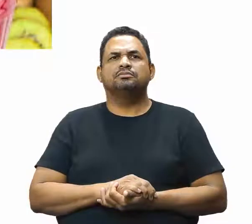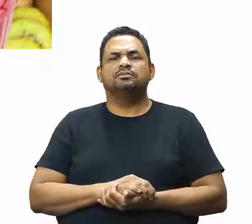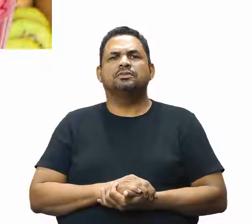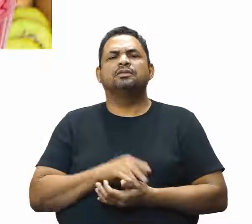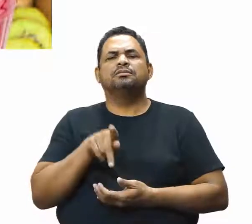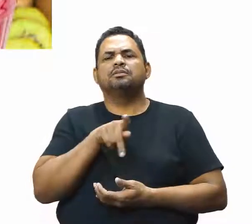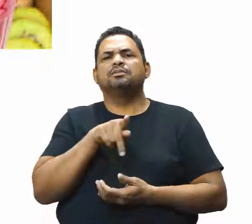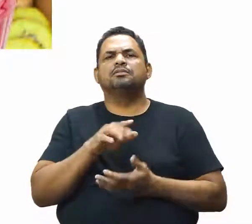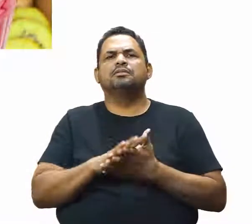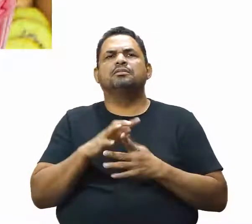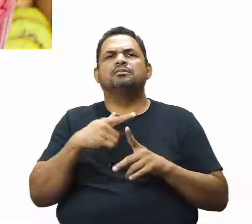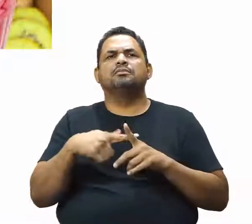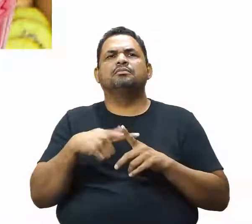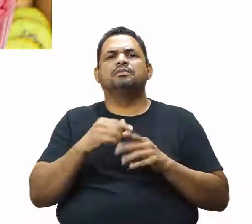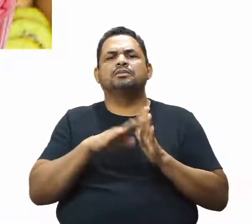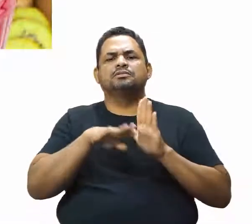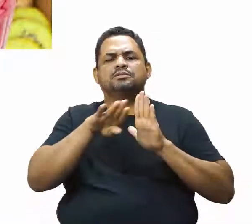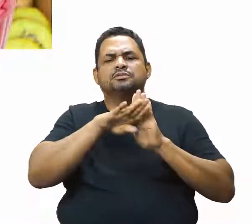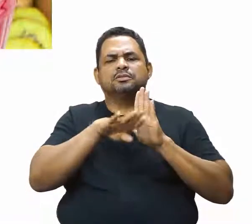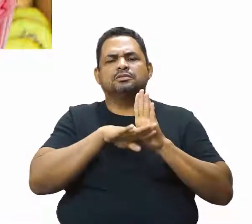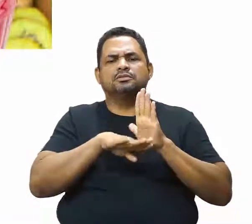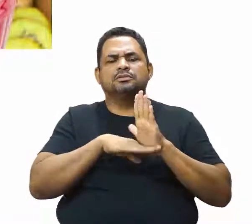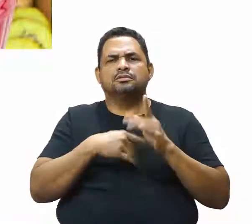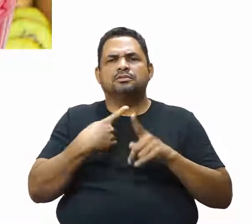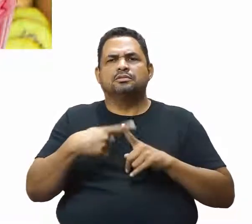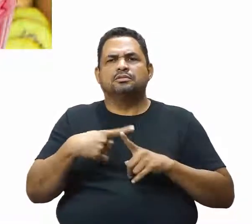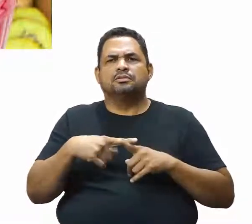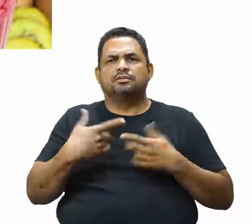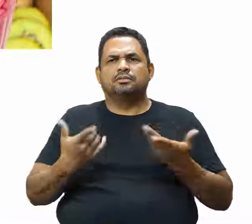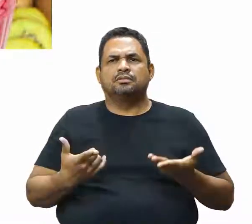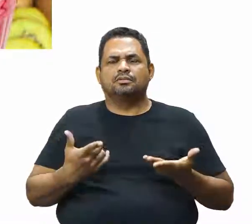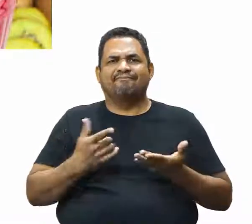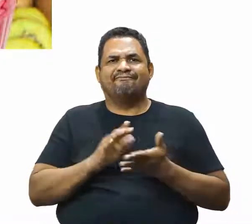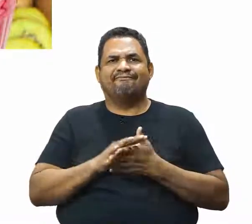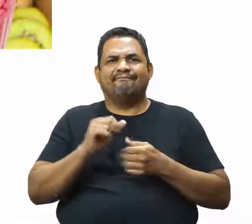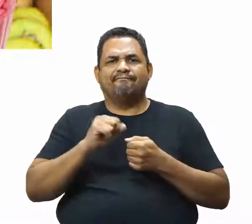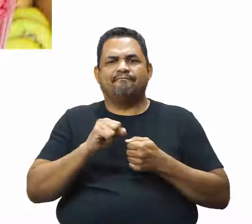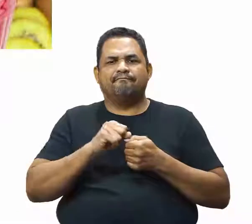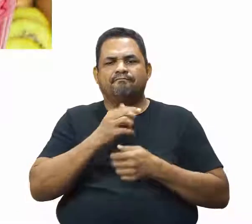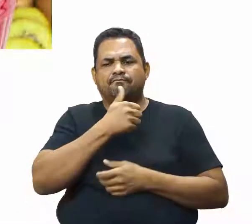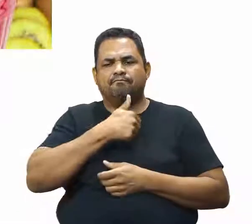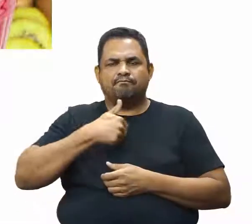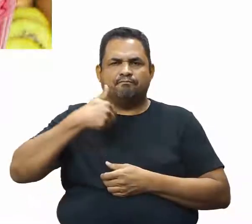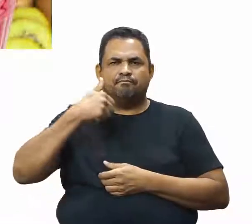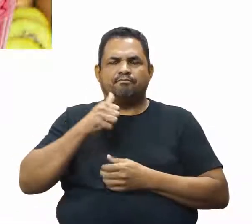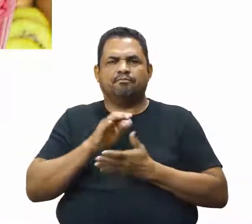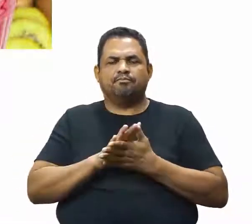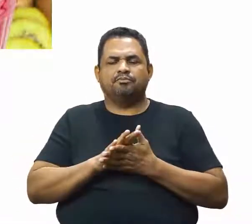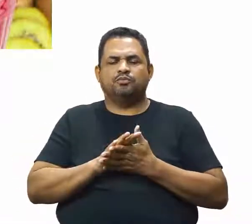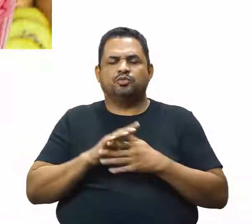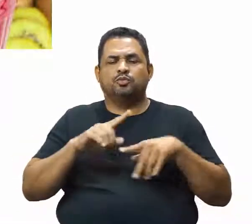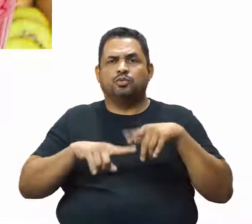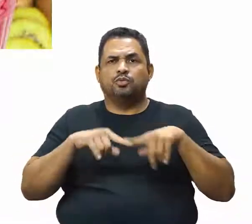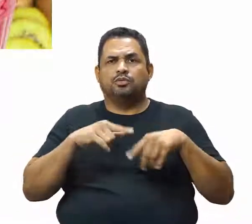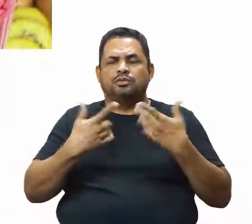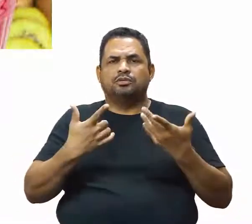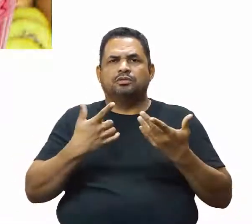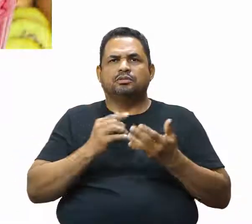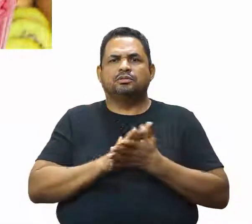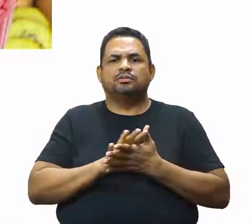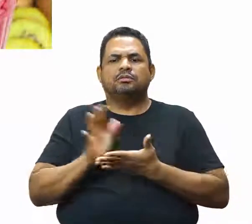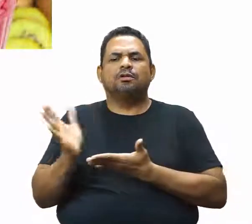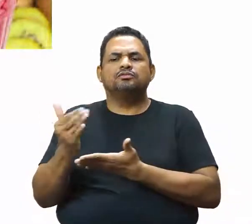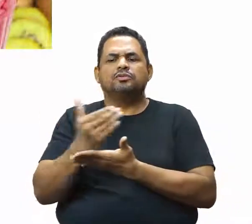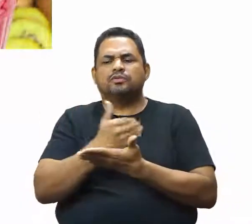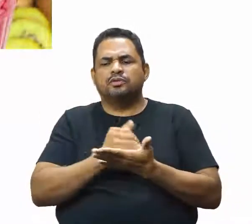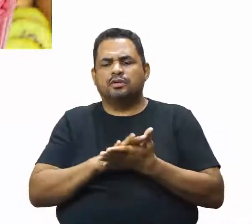professor, por que eu só falo as classificações? Porque, pessoal, para fazer os beneficiamentos, tem que, não é só, vou colher